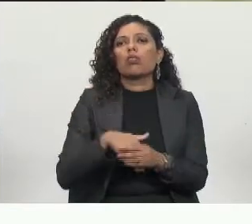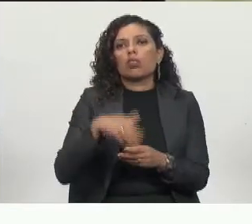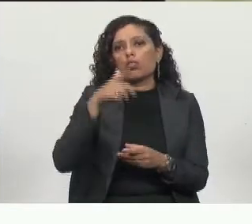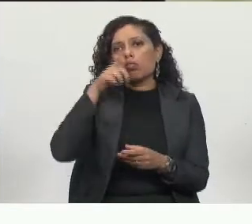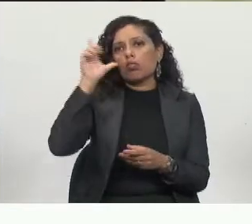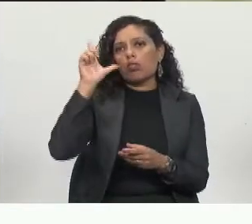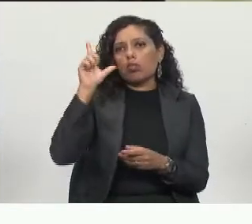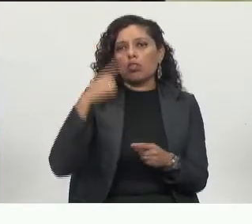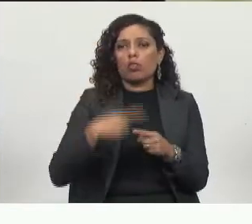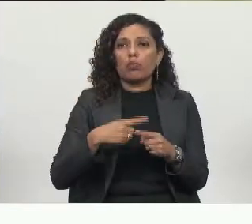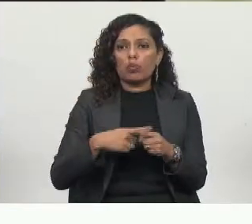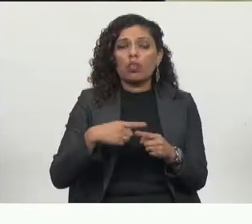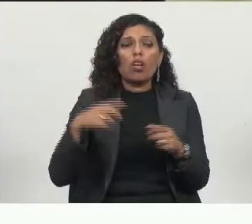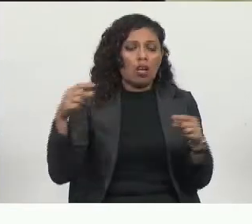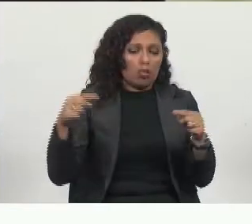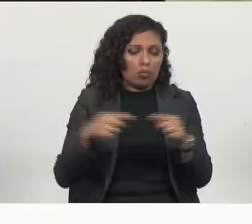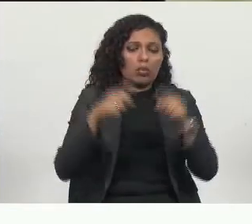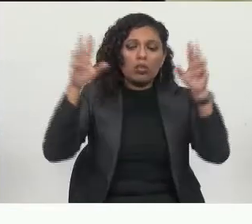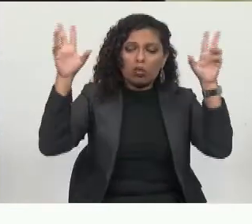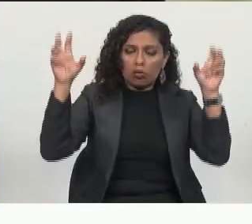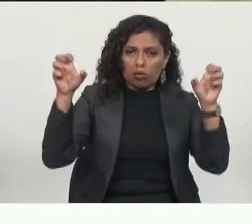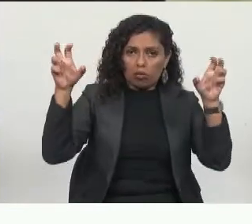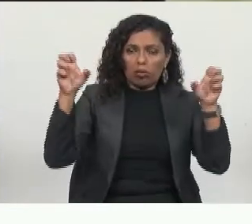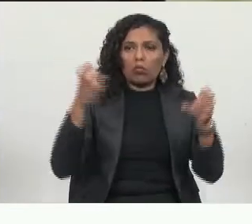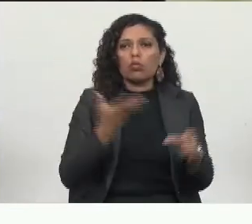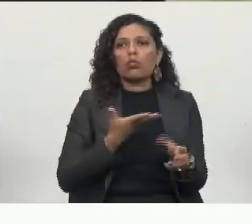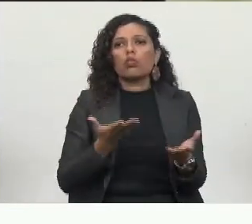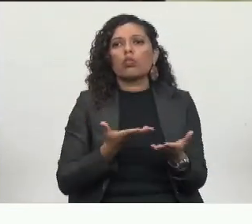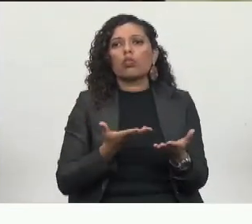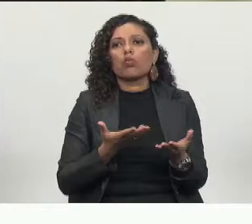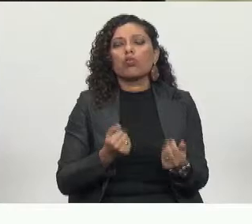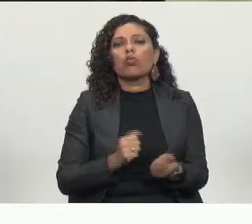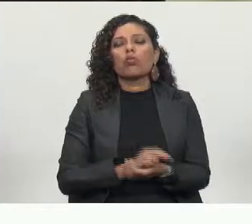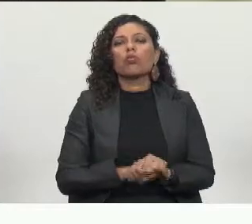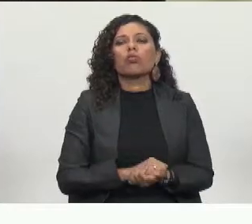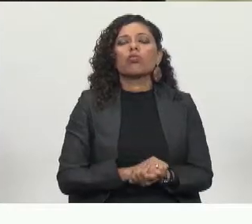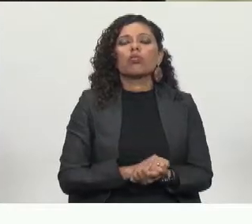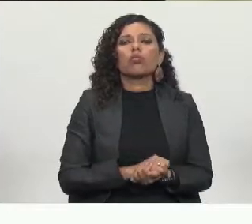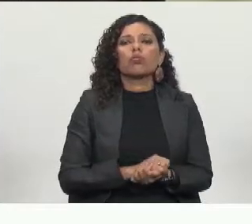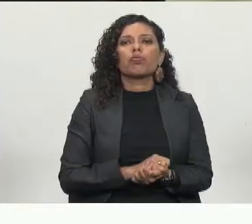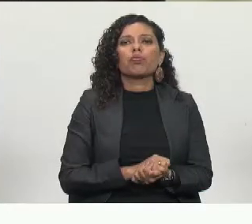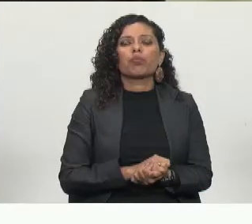muito a ver com o tema que a gente está tratando hoje aqui. Né?